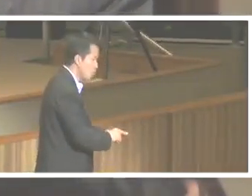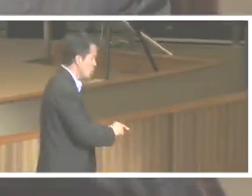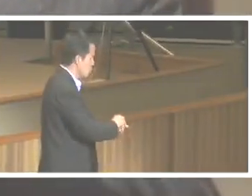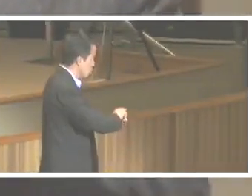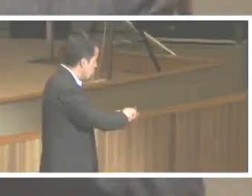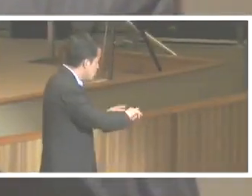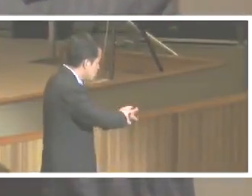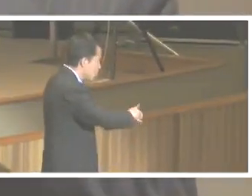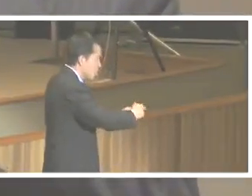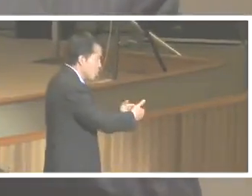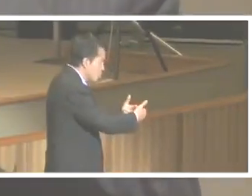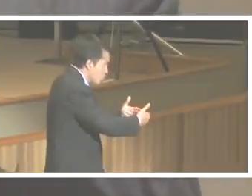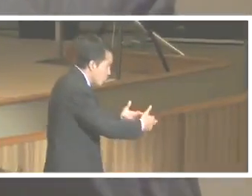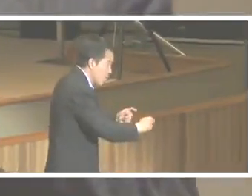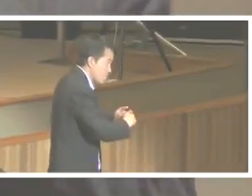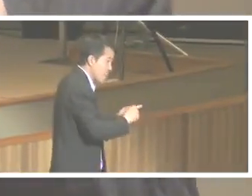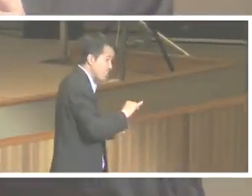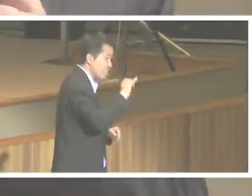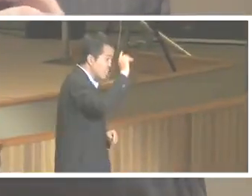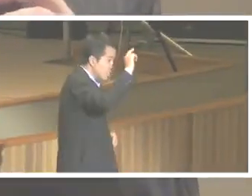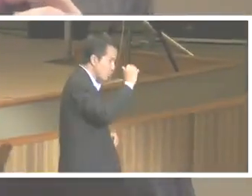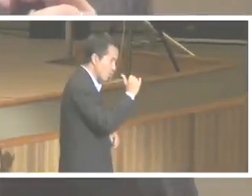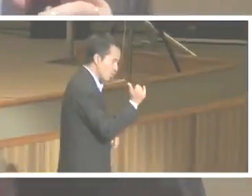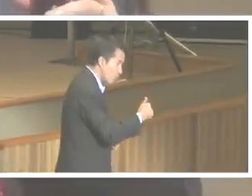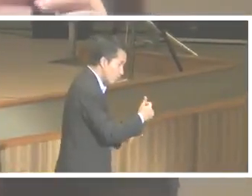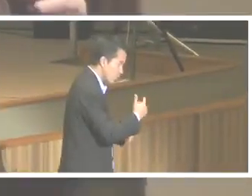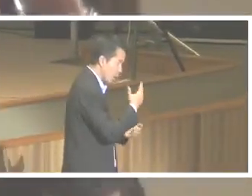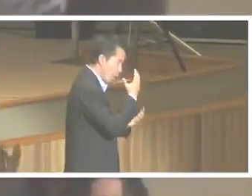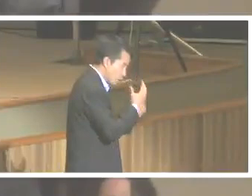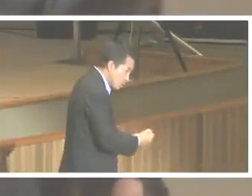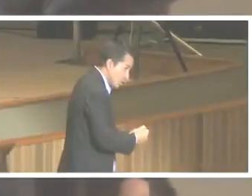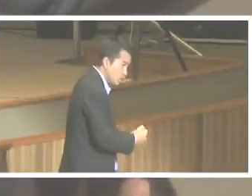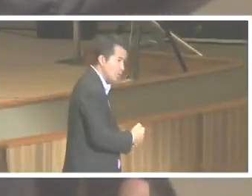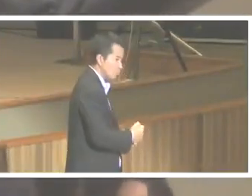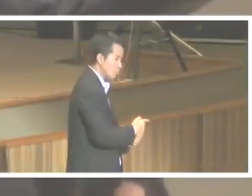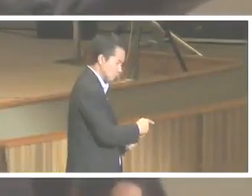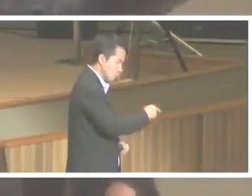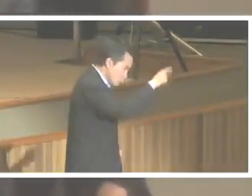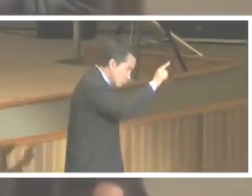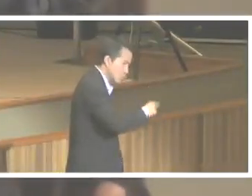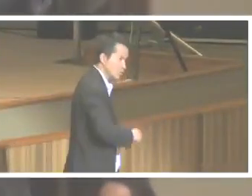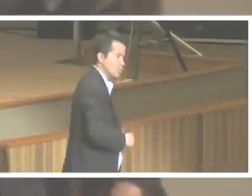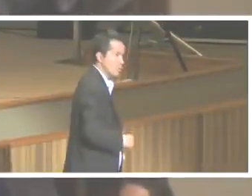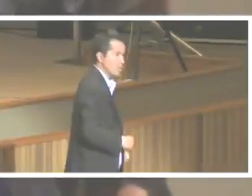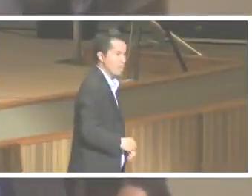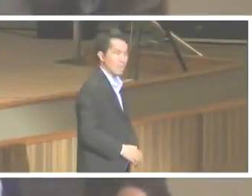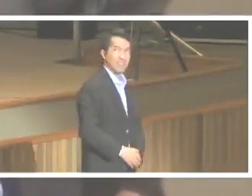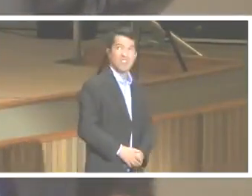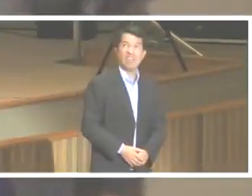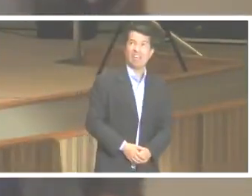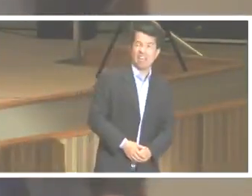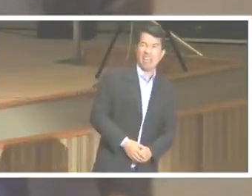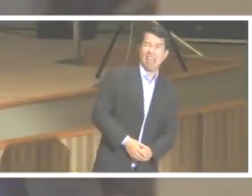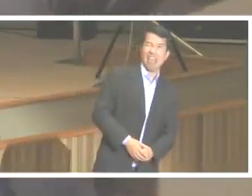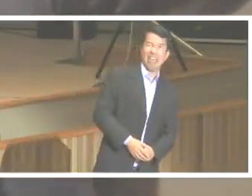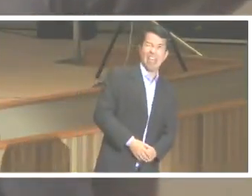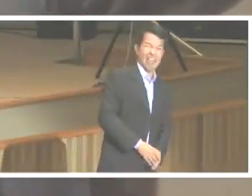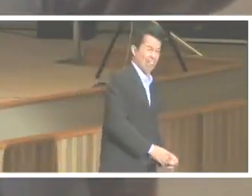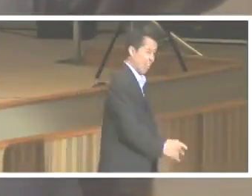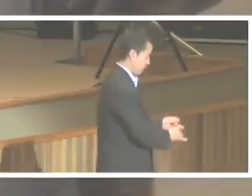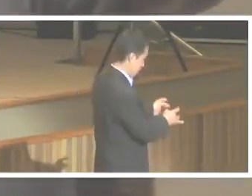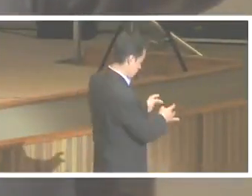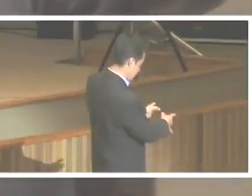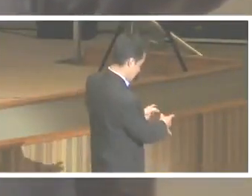se deus confirmar isso no seu coração larga tua igreja larga a estabilidade de seu presidente